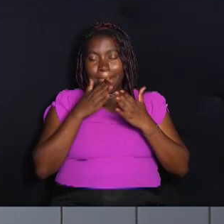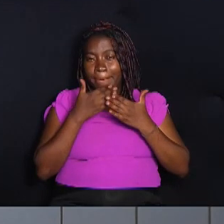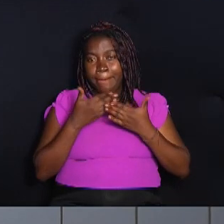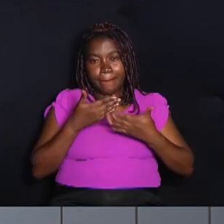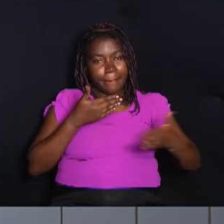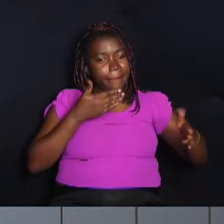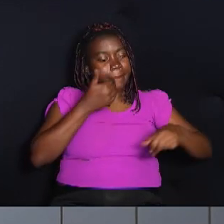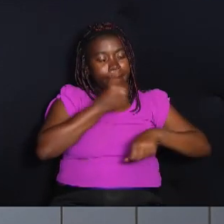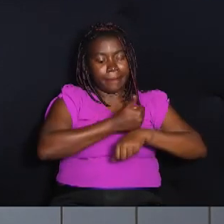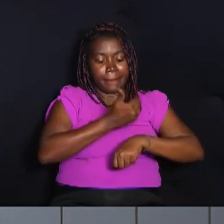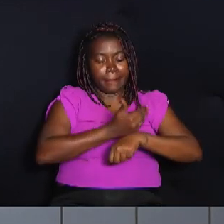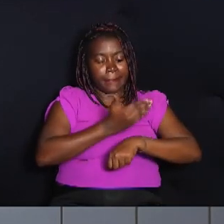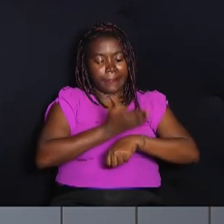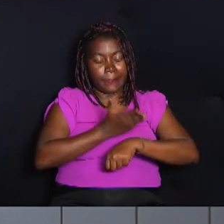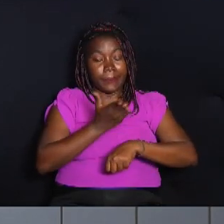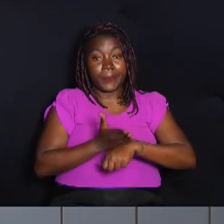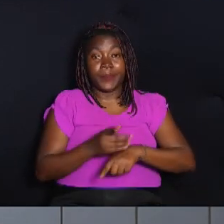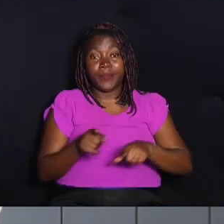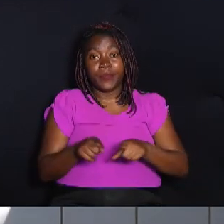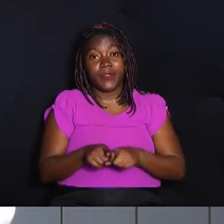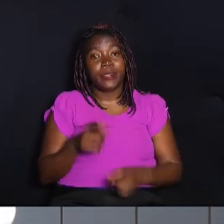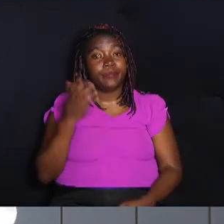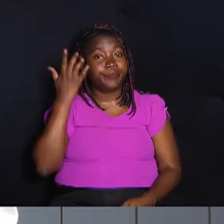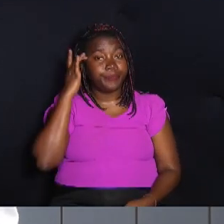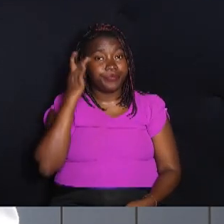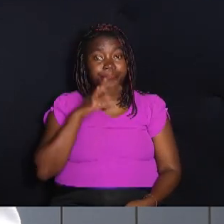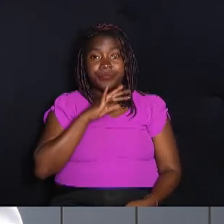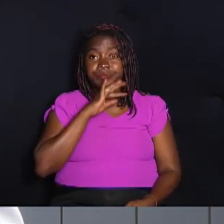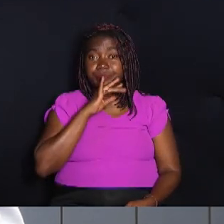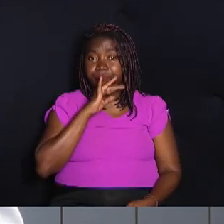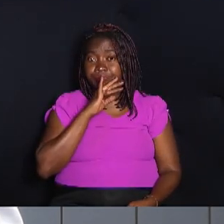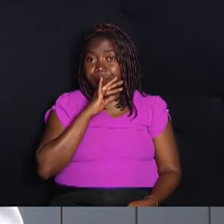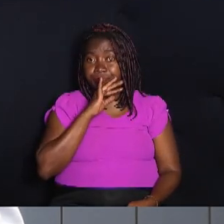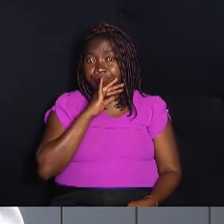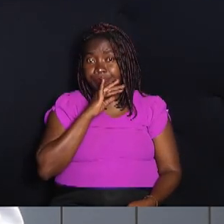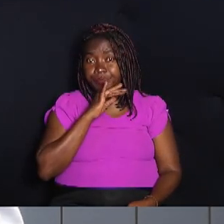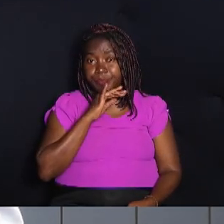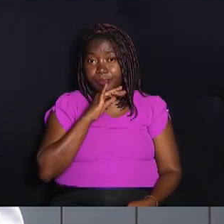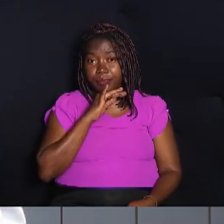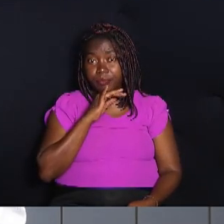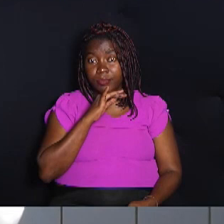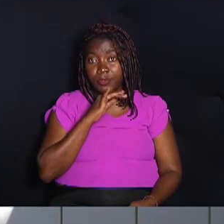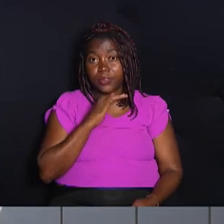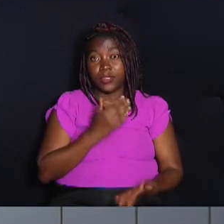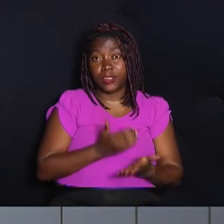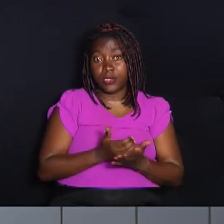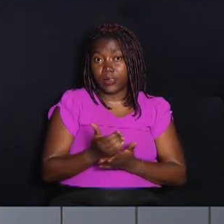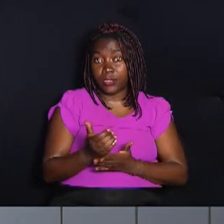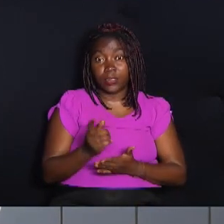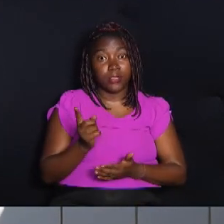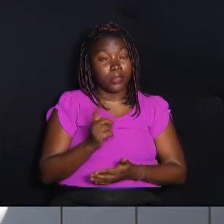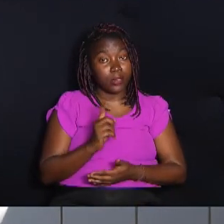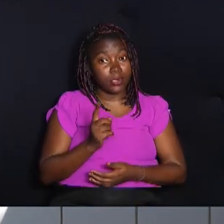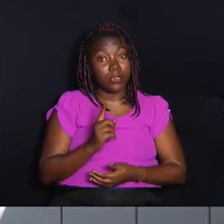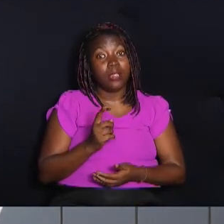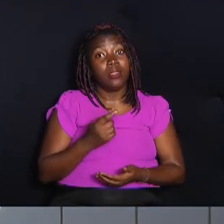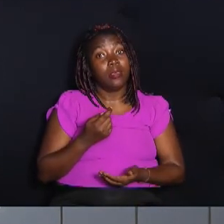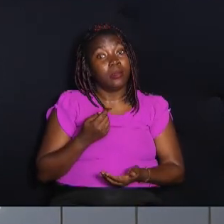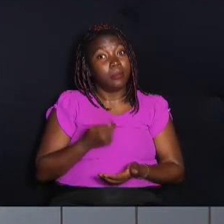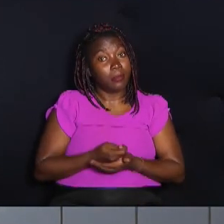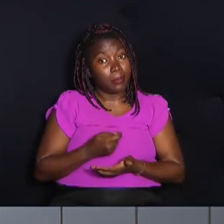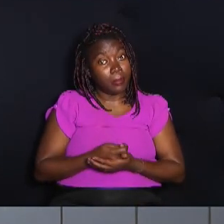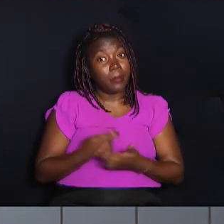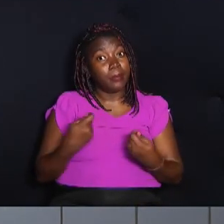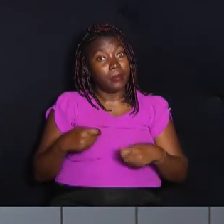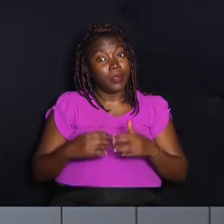E não acho que seja ruim o início tão cedo. Agora, é preciso o limite. Olha, você